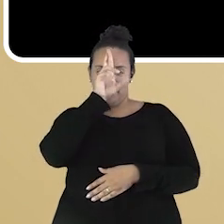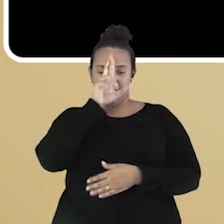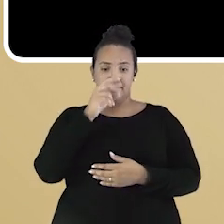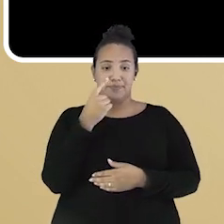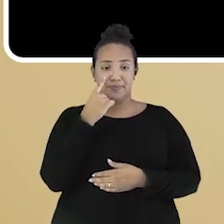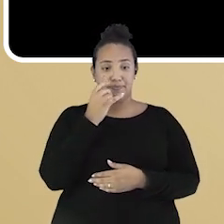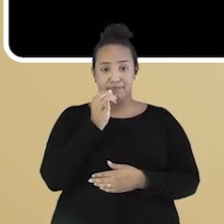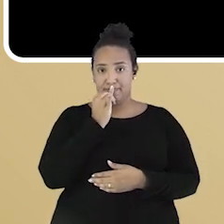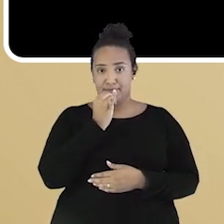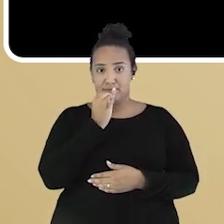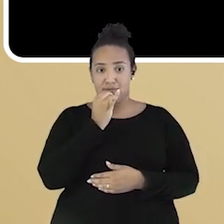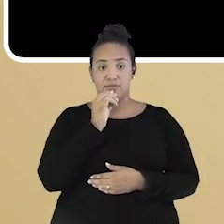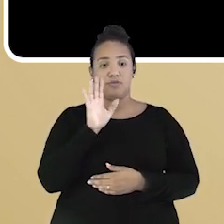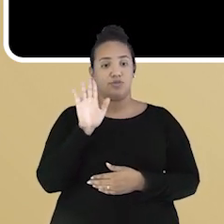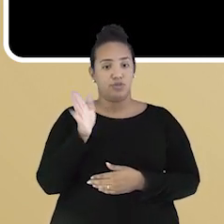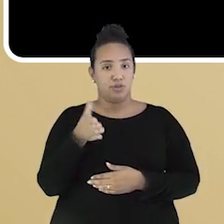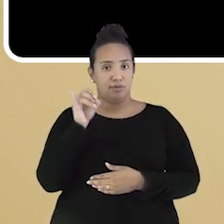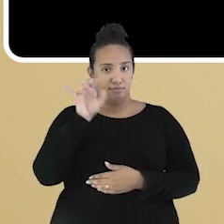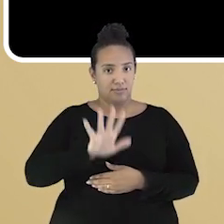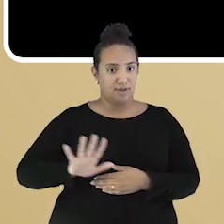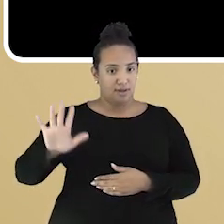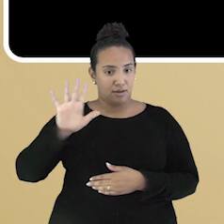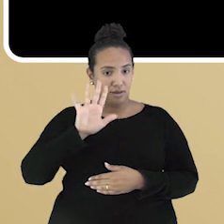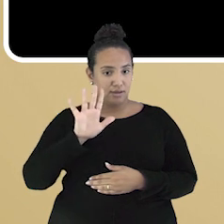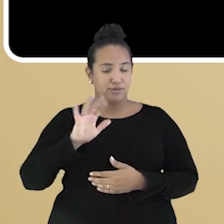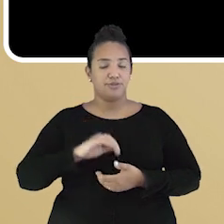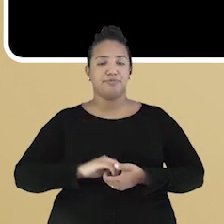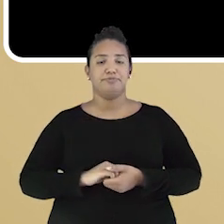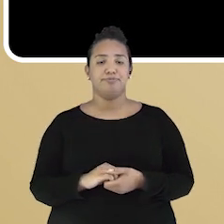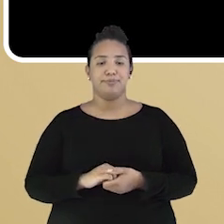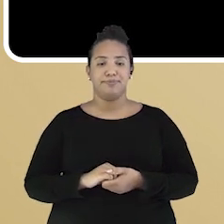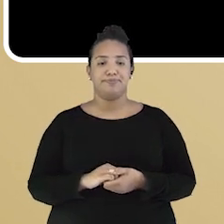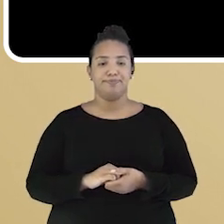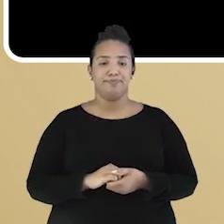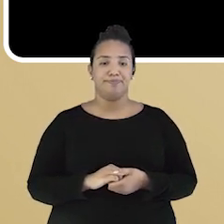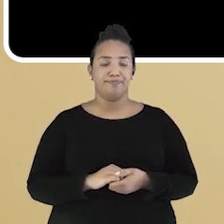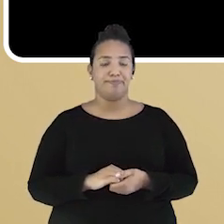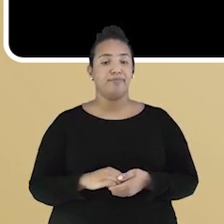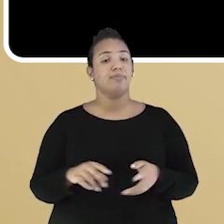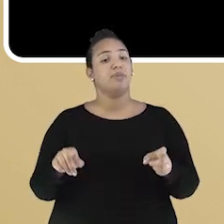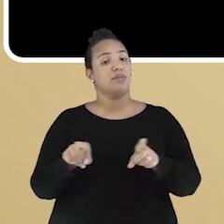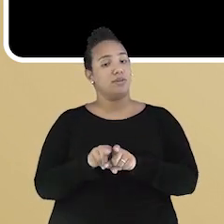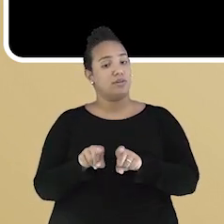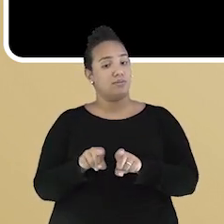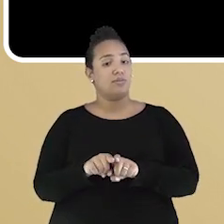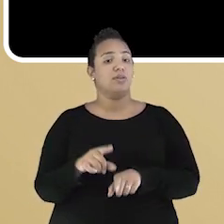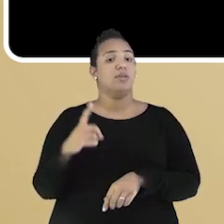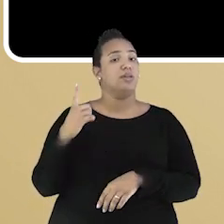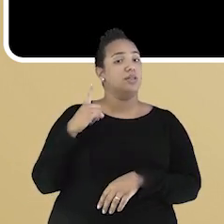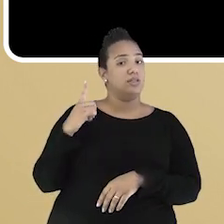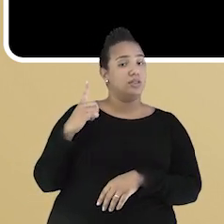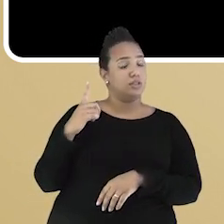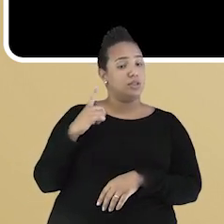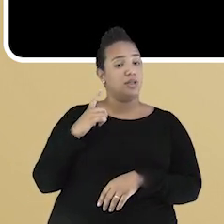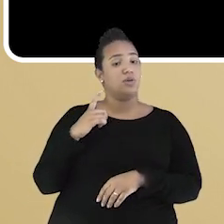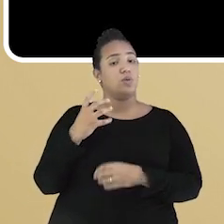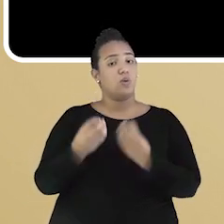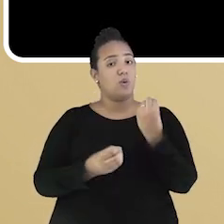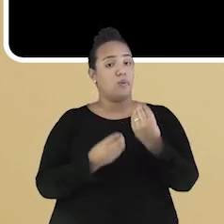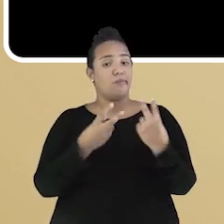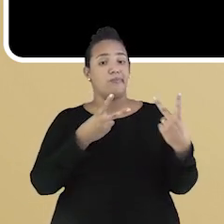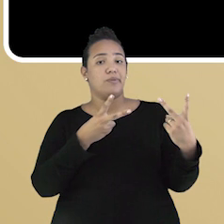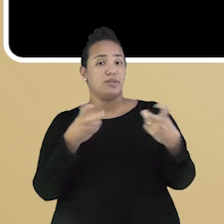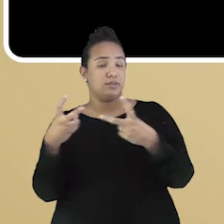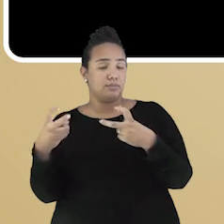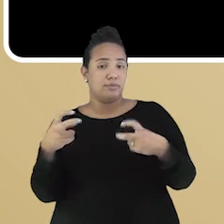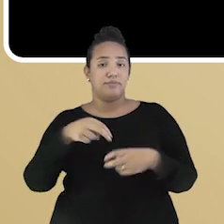exemplo de um gnomo já montado e feito de forma fixa. Existem outras formas de você identificar